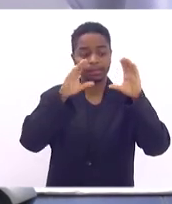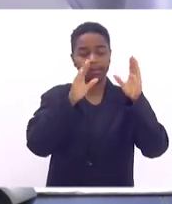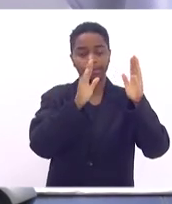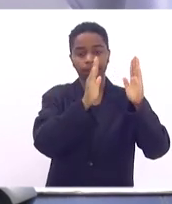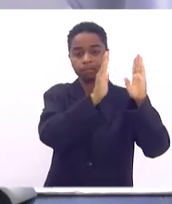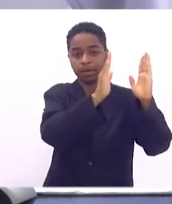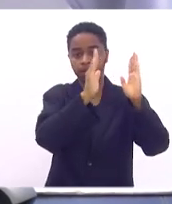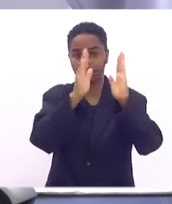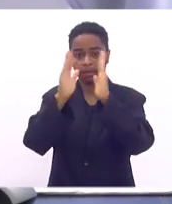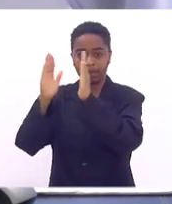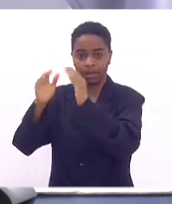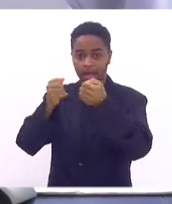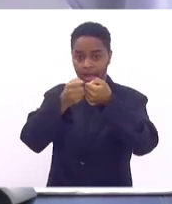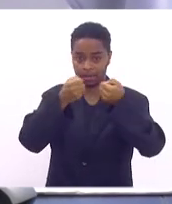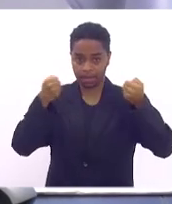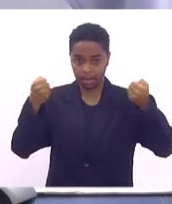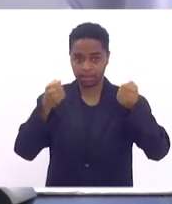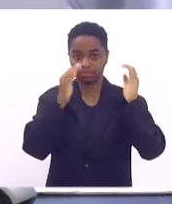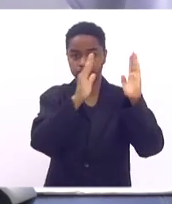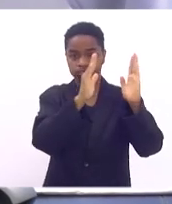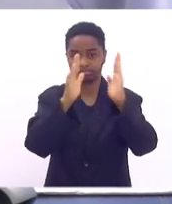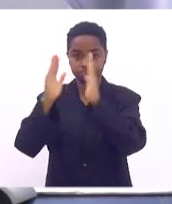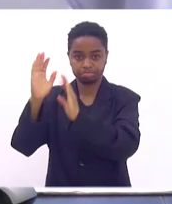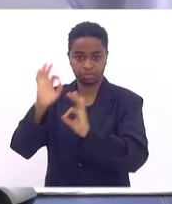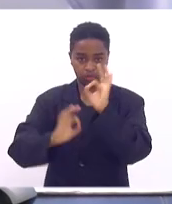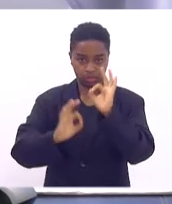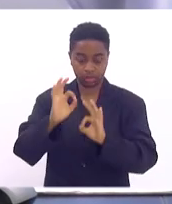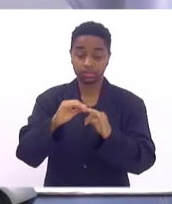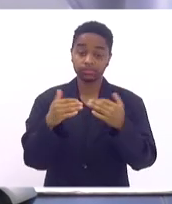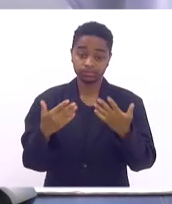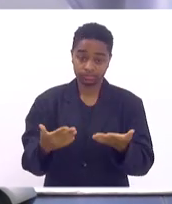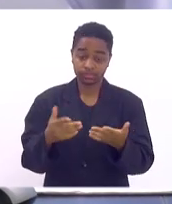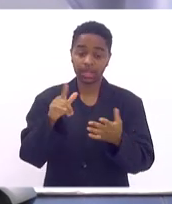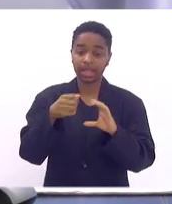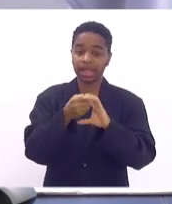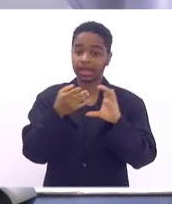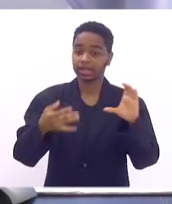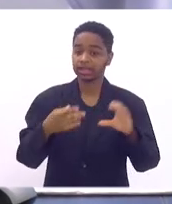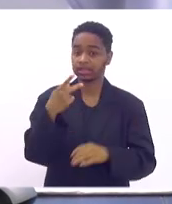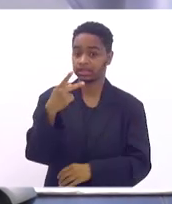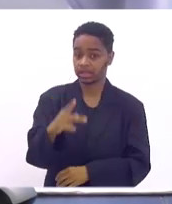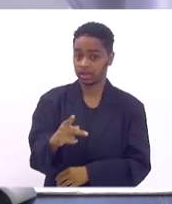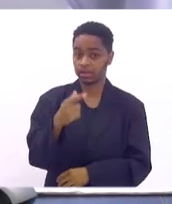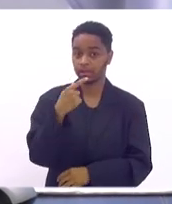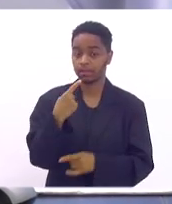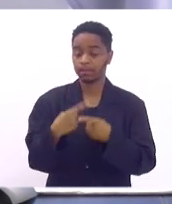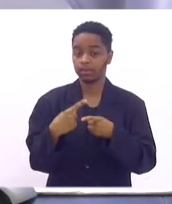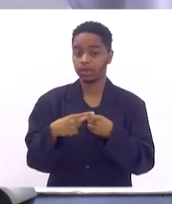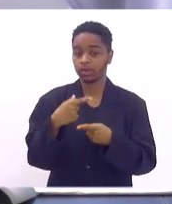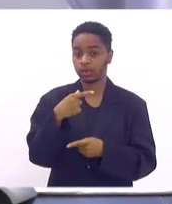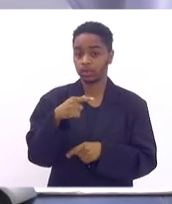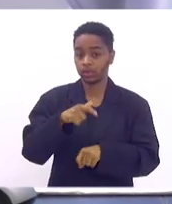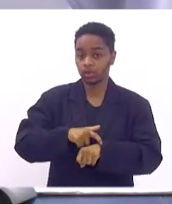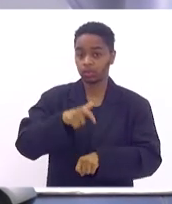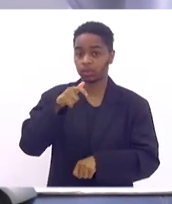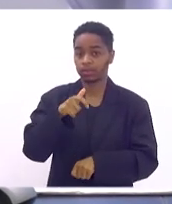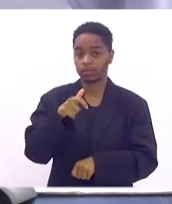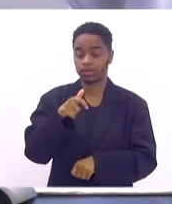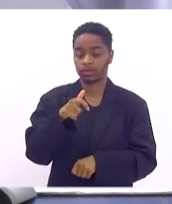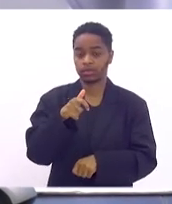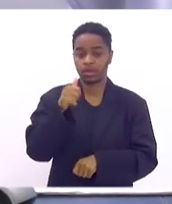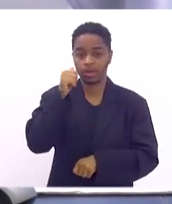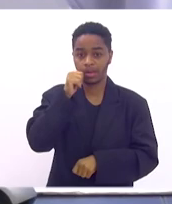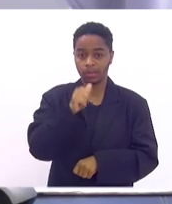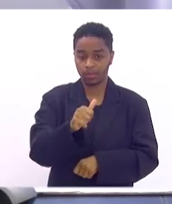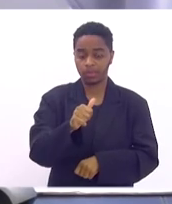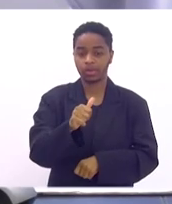sequência, que esse era um traço dele, né? Então, naquele momento que ela abre a porta do armário e